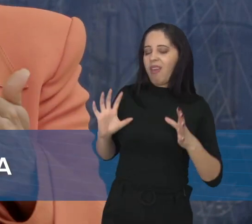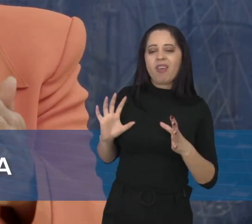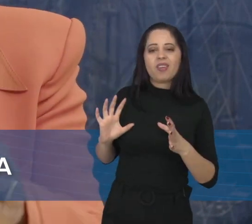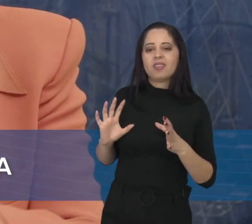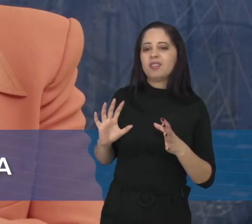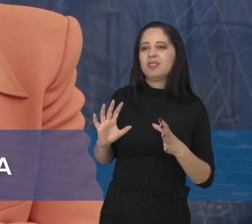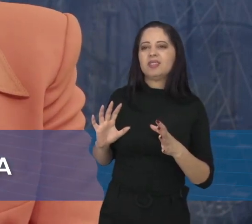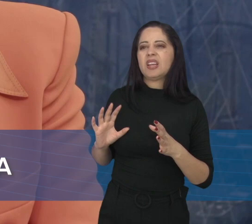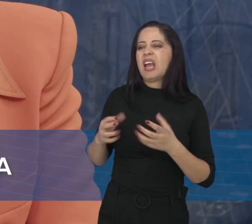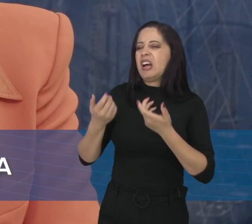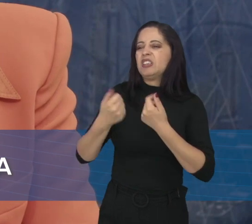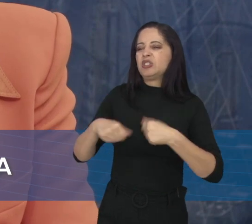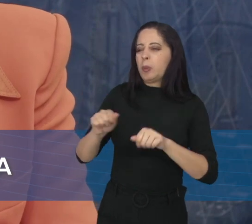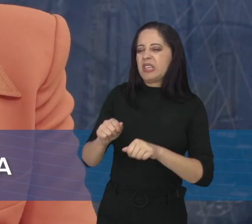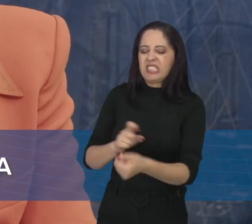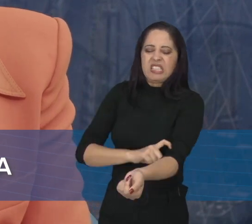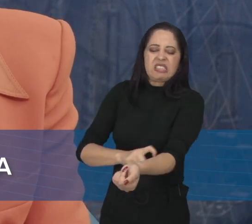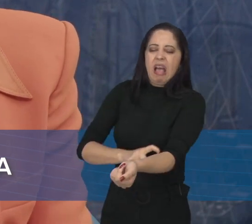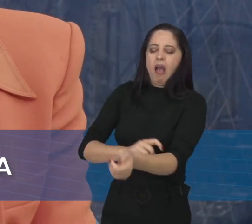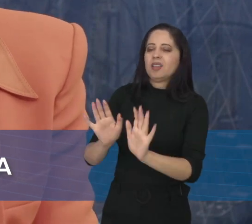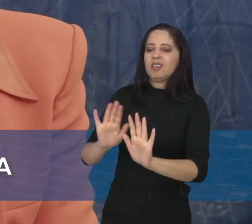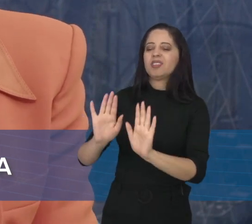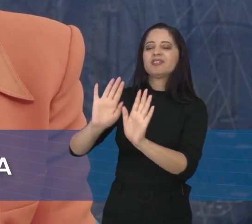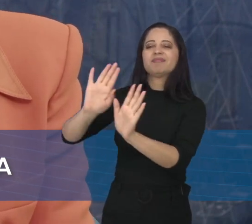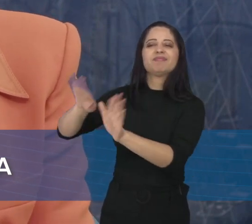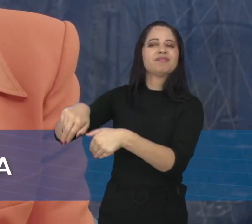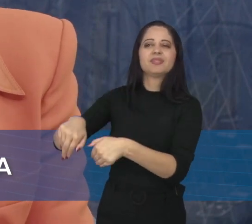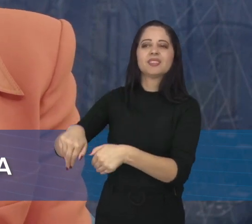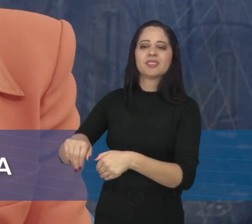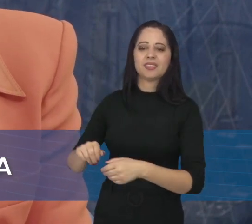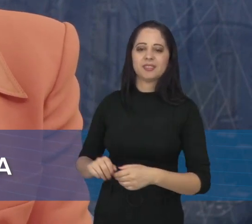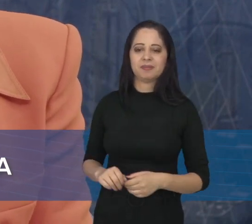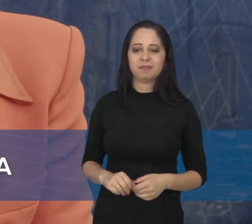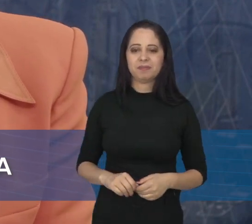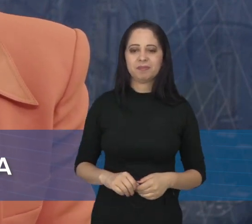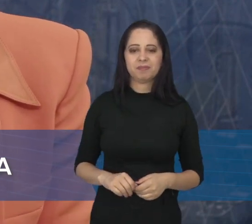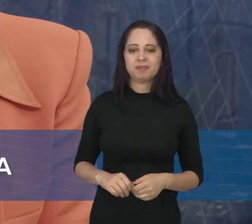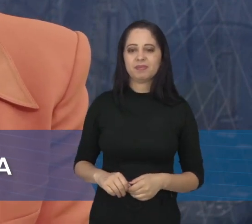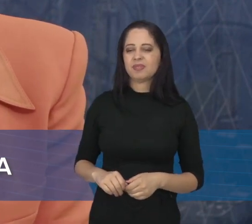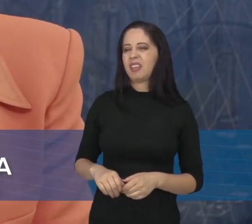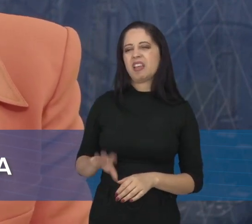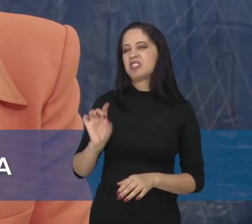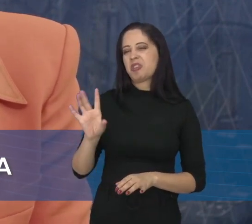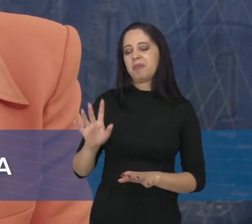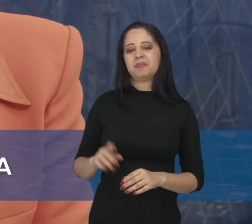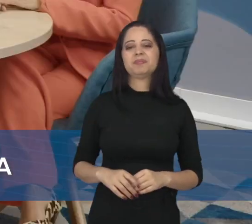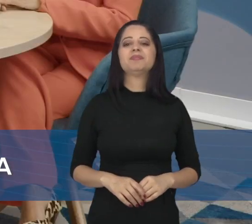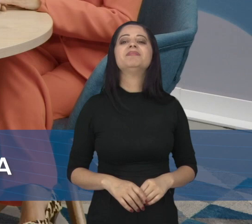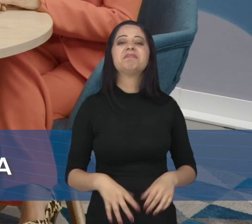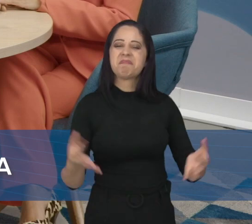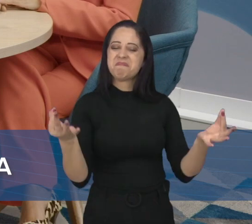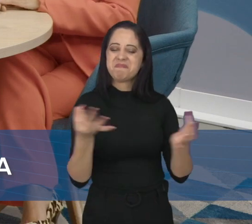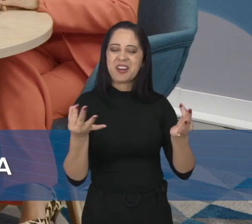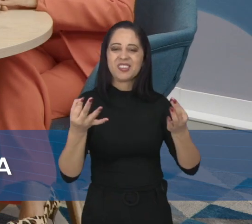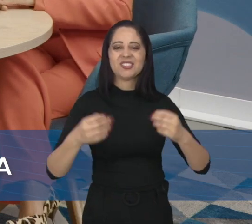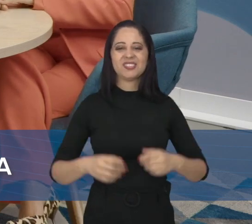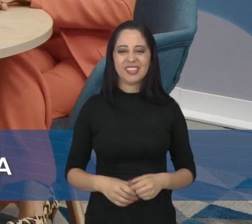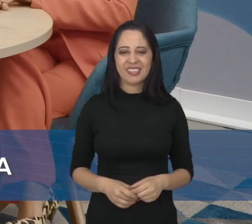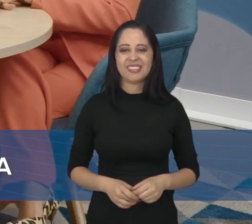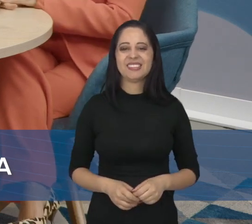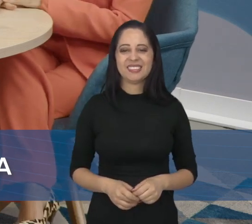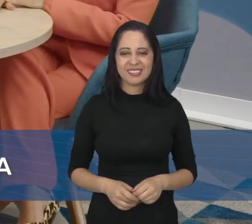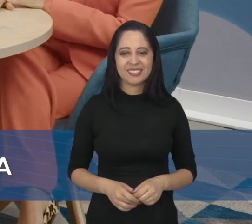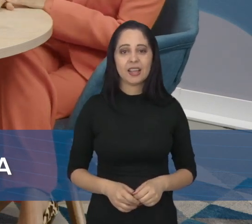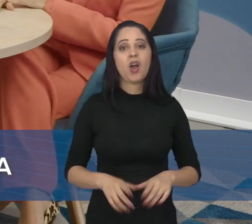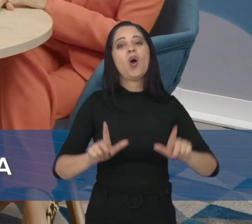aumenta, não alimente o preconceito, seja um ponto de resistência. Eu acho que eu diria isso. É isso, perfeito. Então, com essa